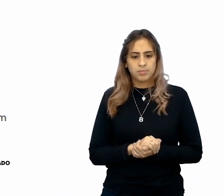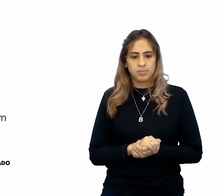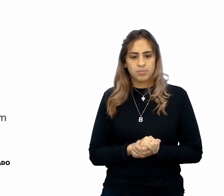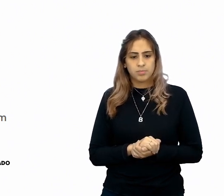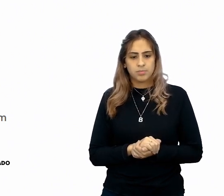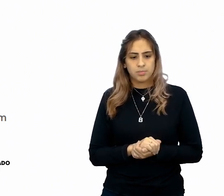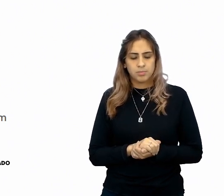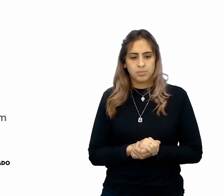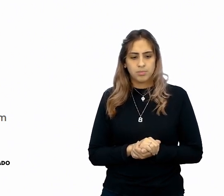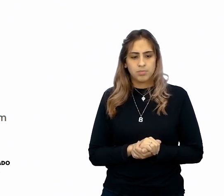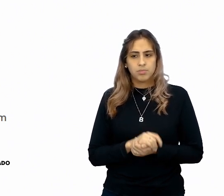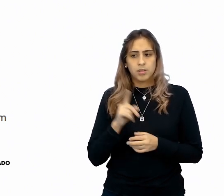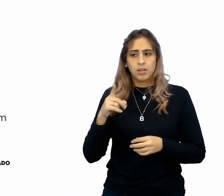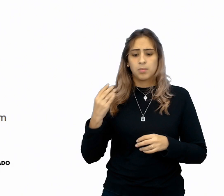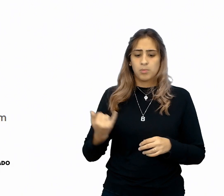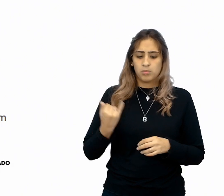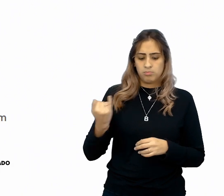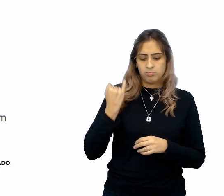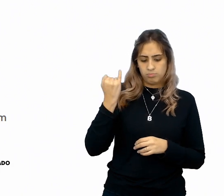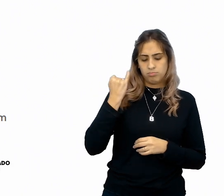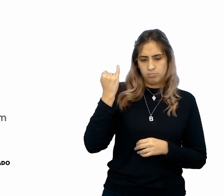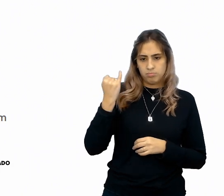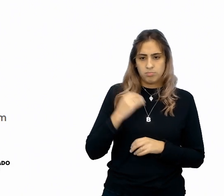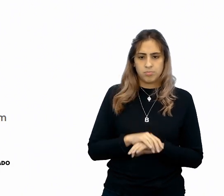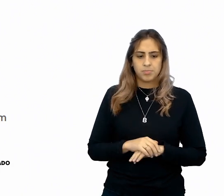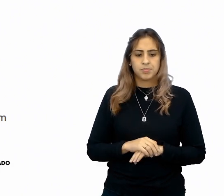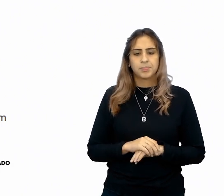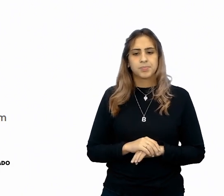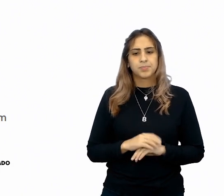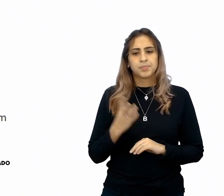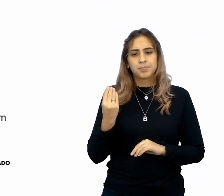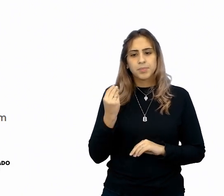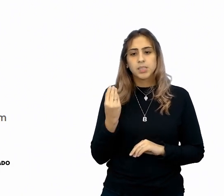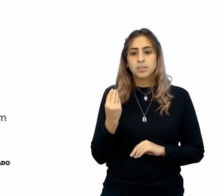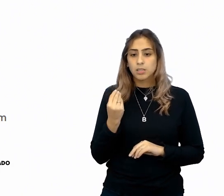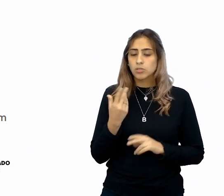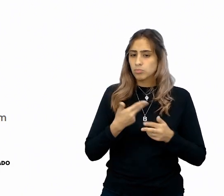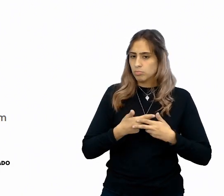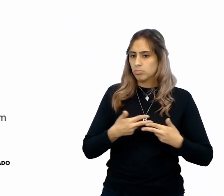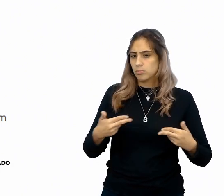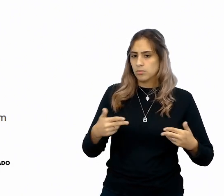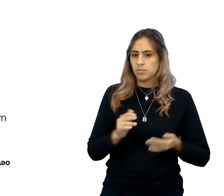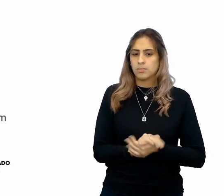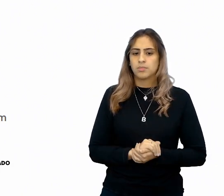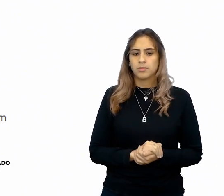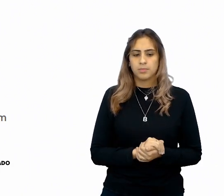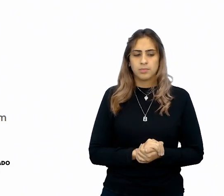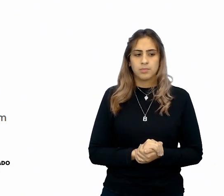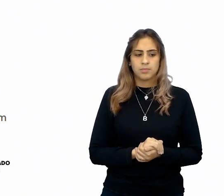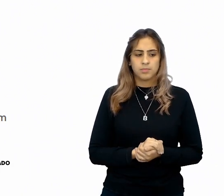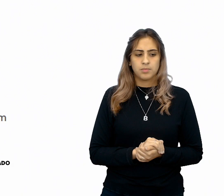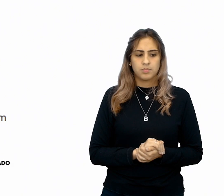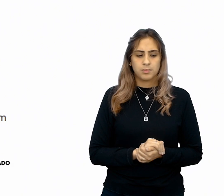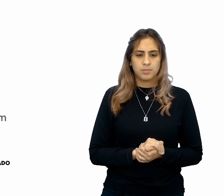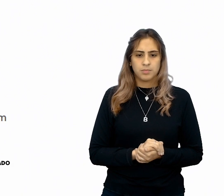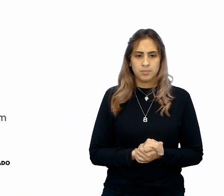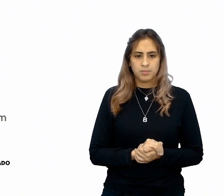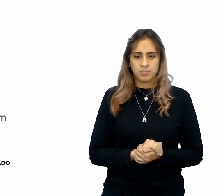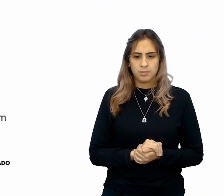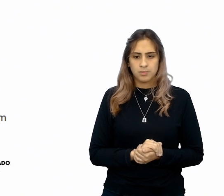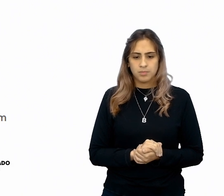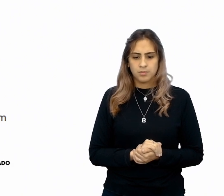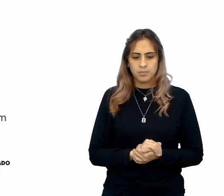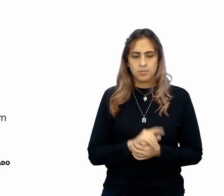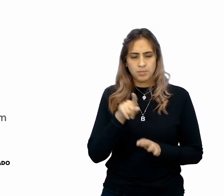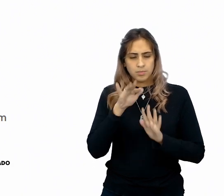quadro, ele é de suma importância que seja feito com bastante seriedade, né? Nós vamos aprender aqui